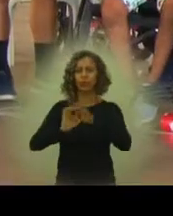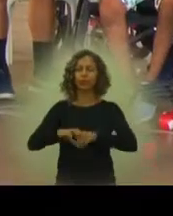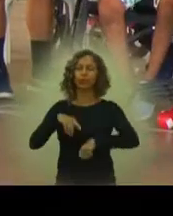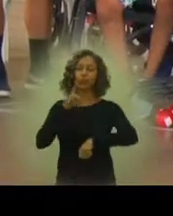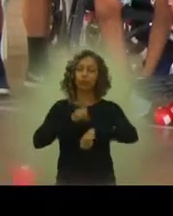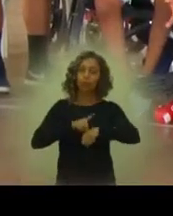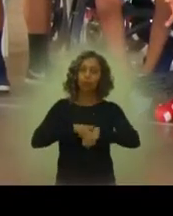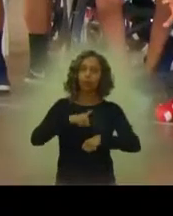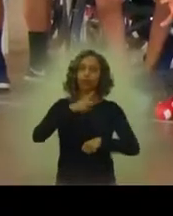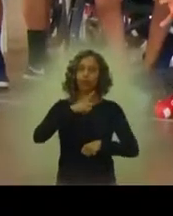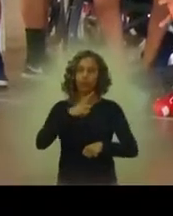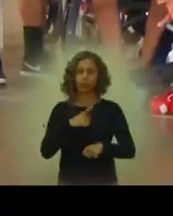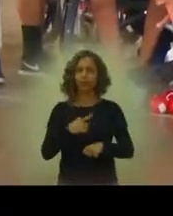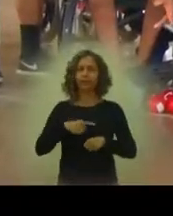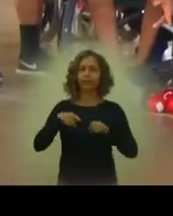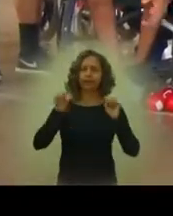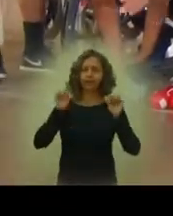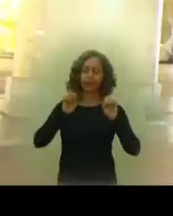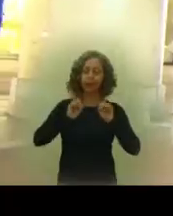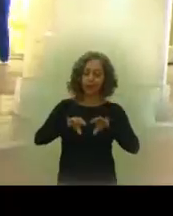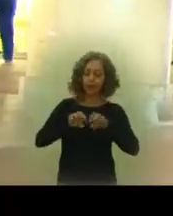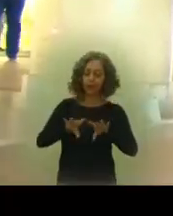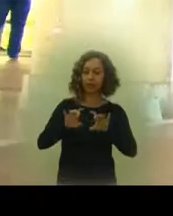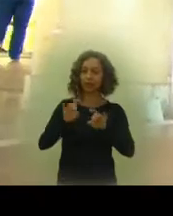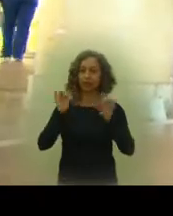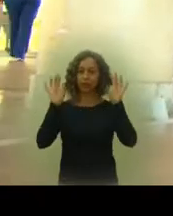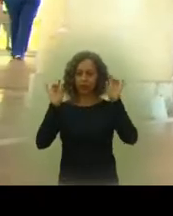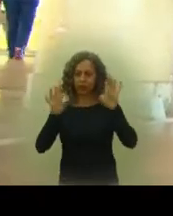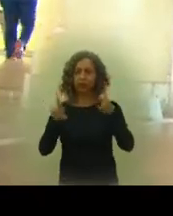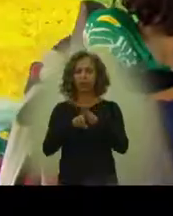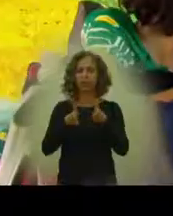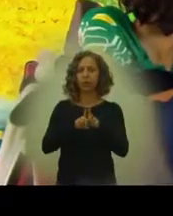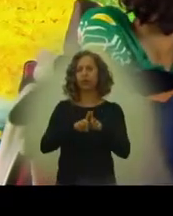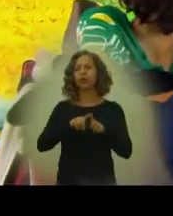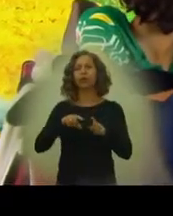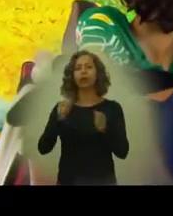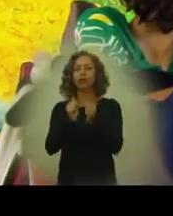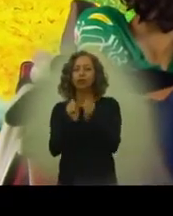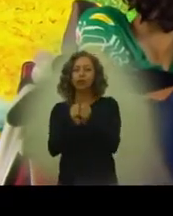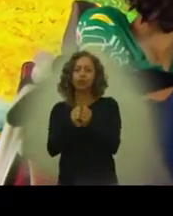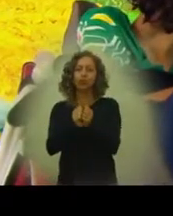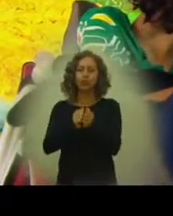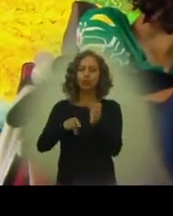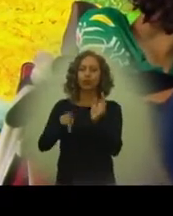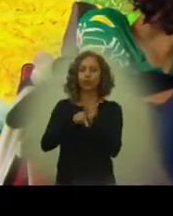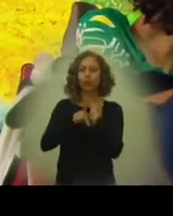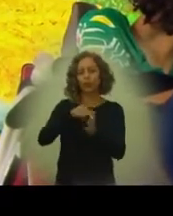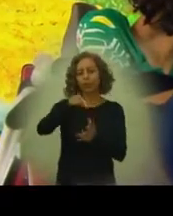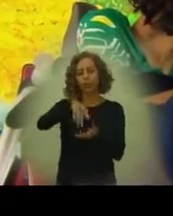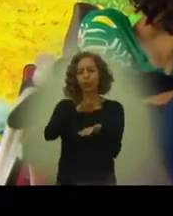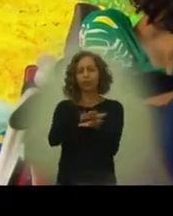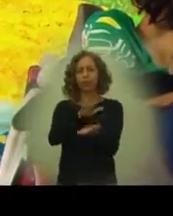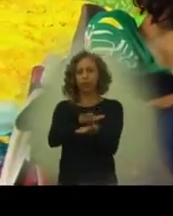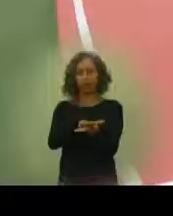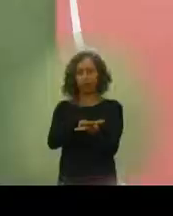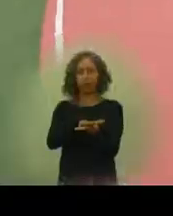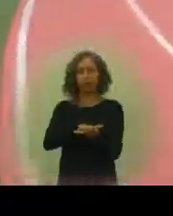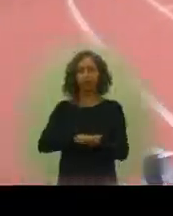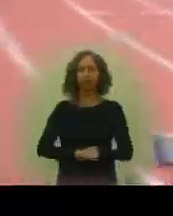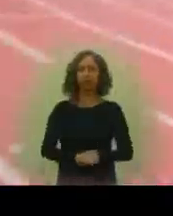A etapa estadual dos Parajetes, com os alunos classificados nas regionais, será realizada em